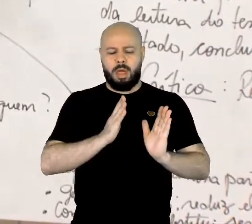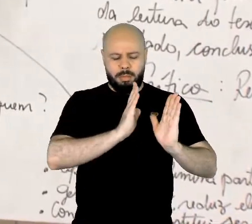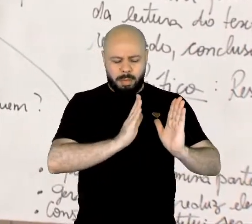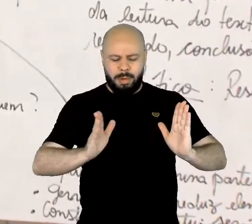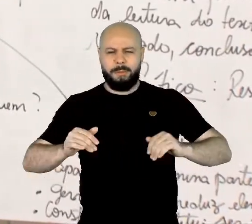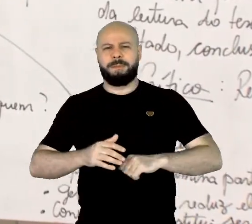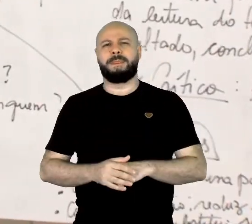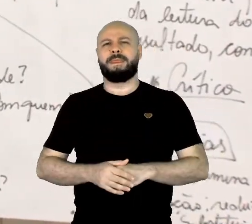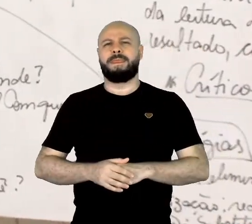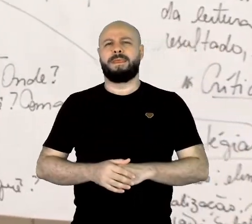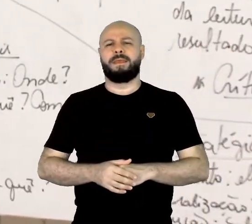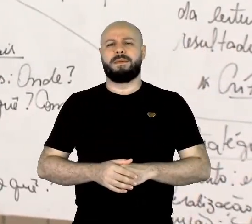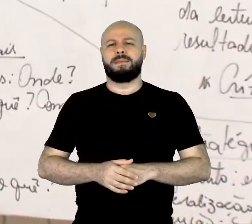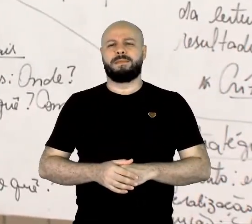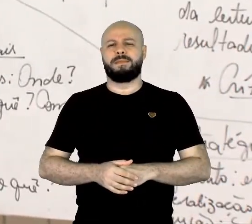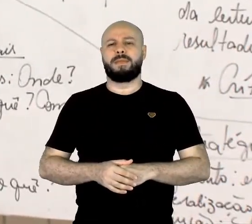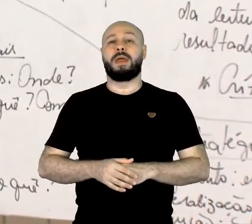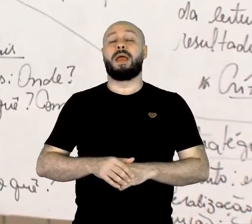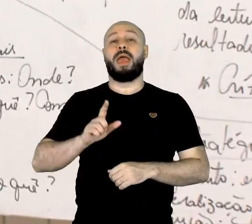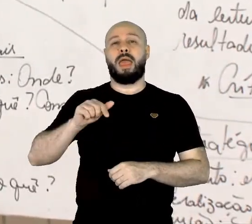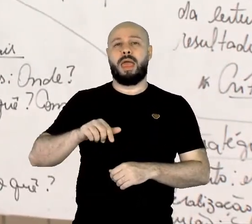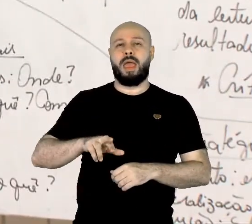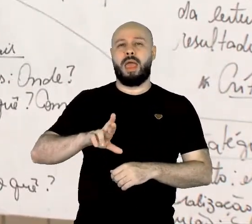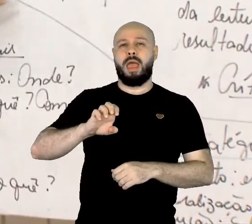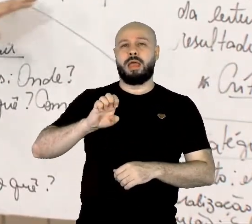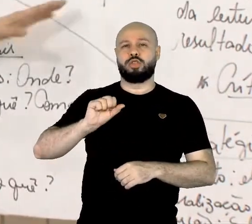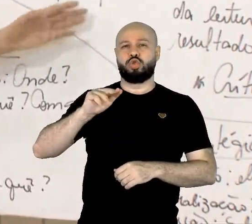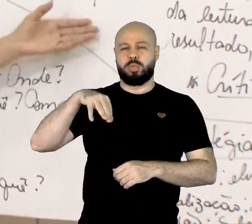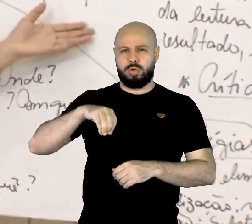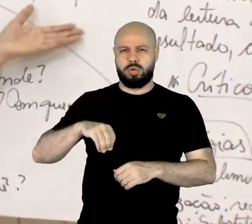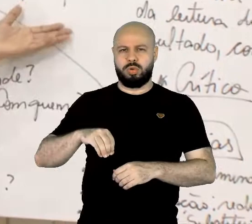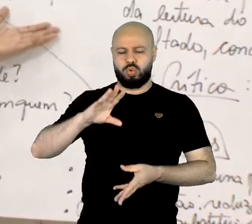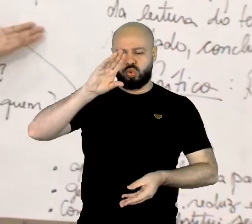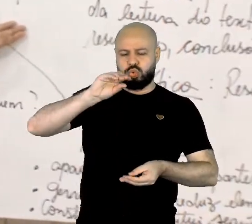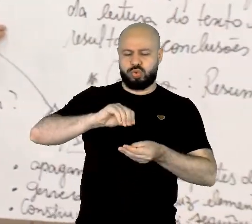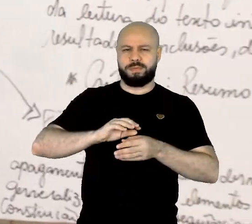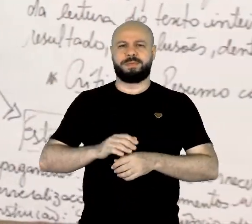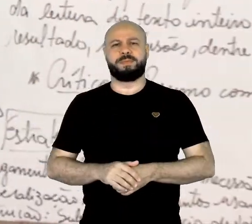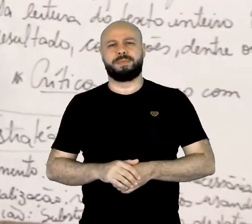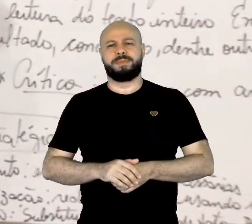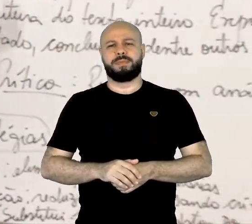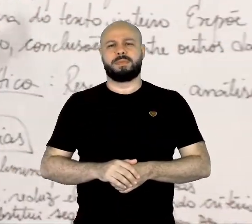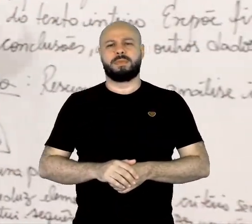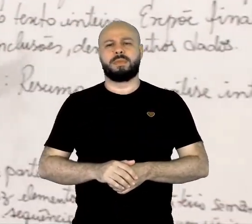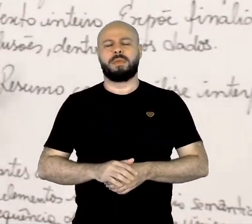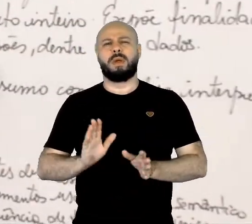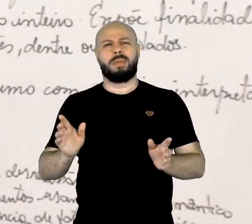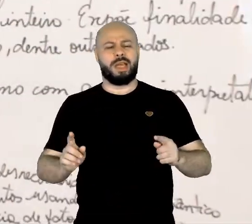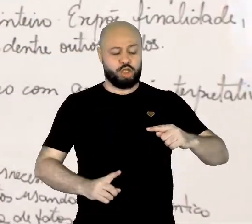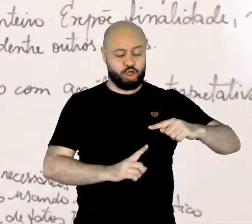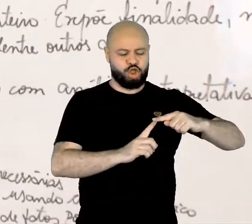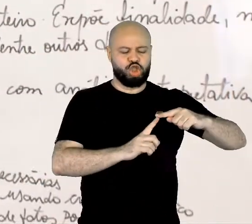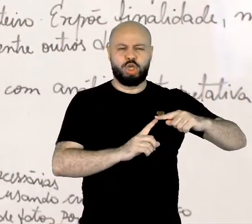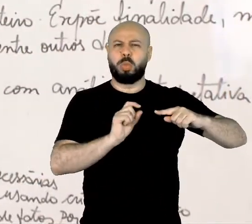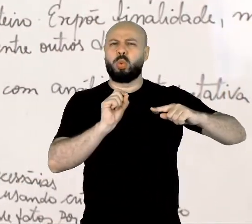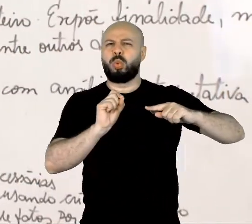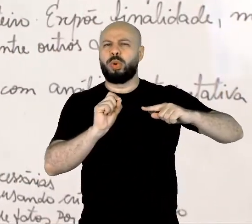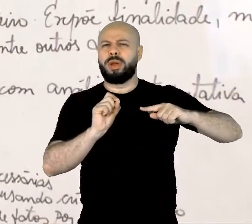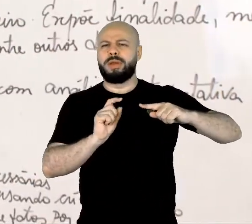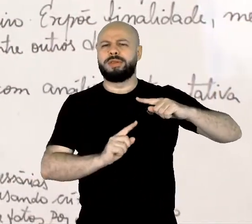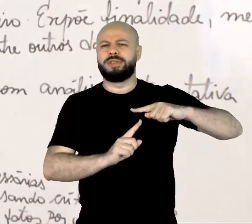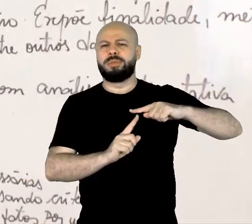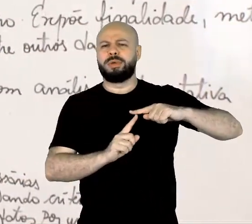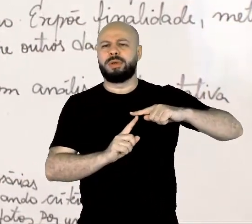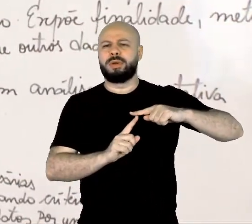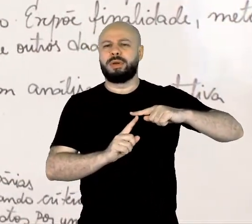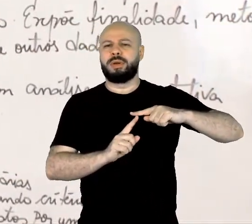texto resumido, então isso aqui é o resumo. E os tipos? Tipos foi o quê? Algo que nós acabamos de estudar. Eu